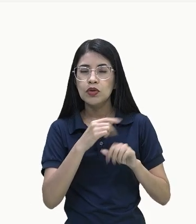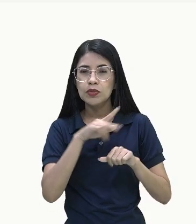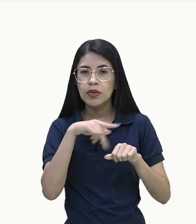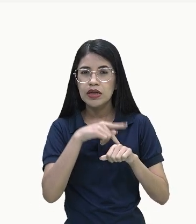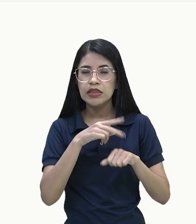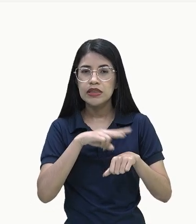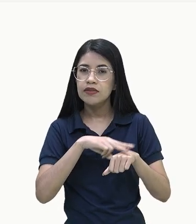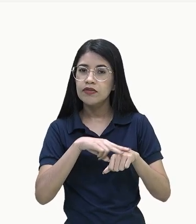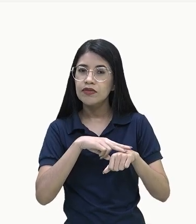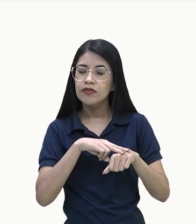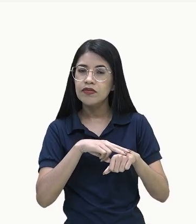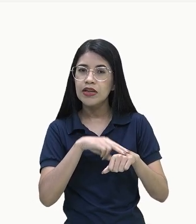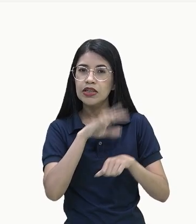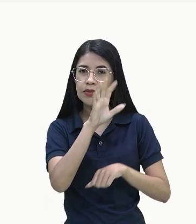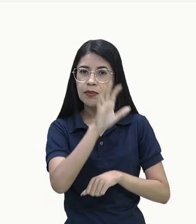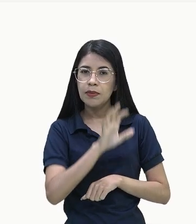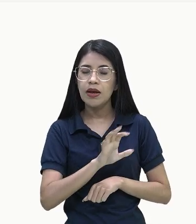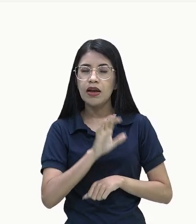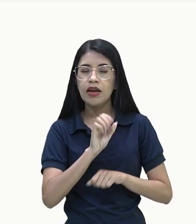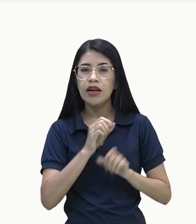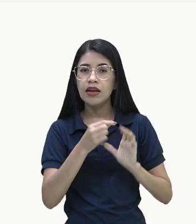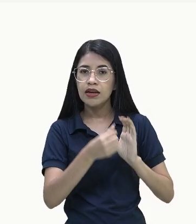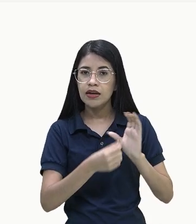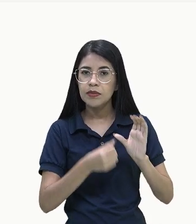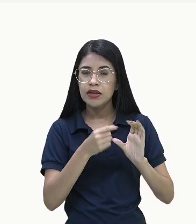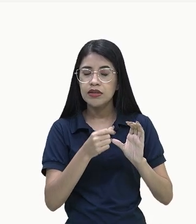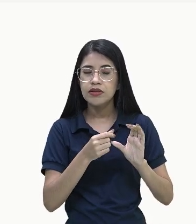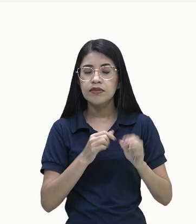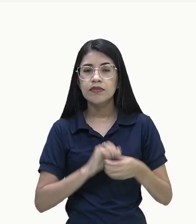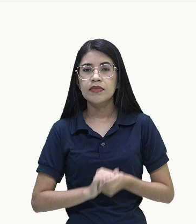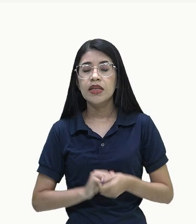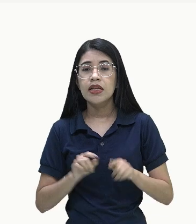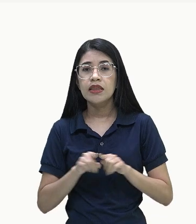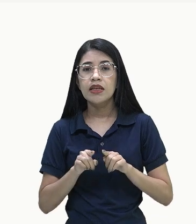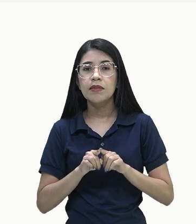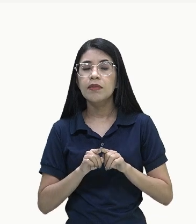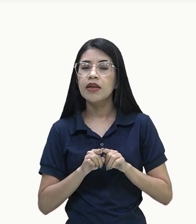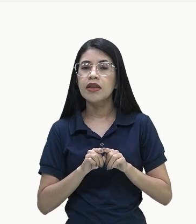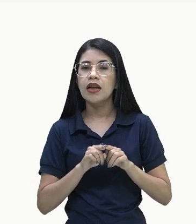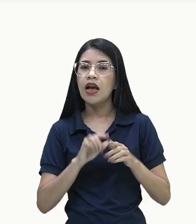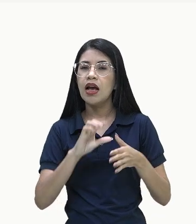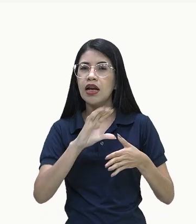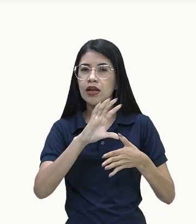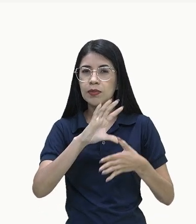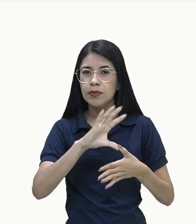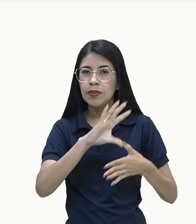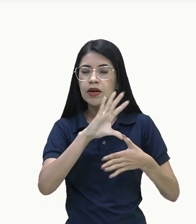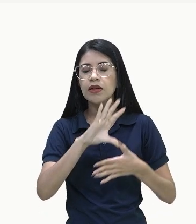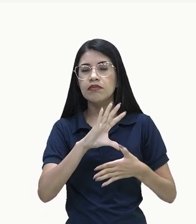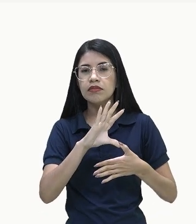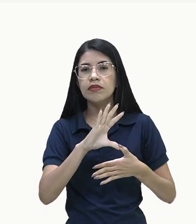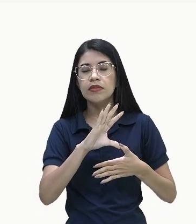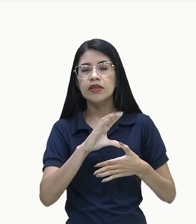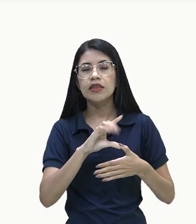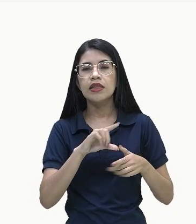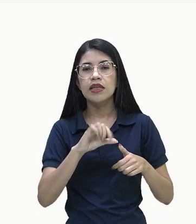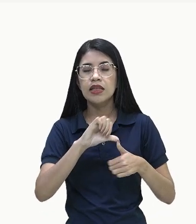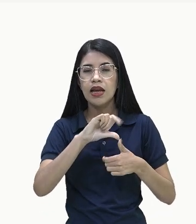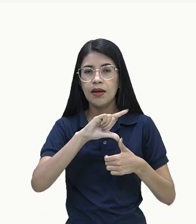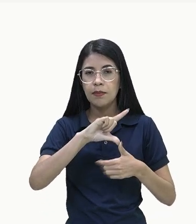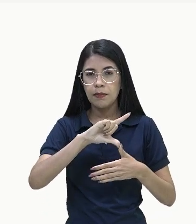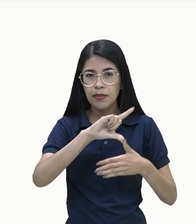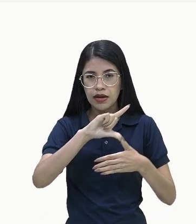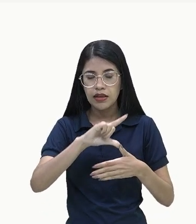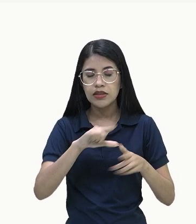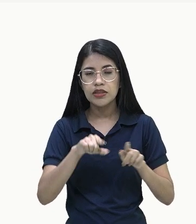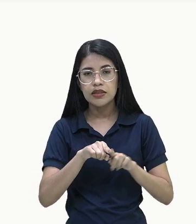aqui eram capitalistas, né? Inclusive a periferia do sistema capitalista, que envolve os países da América Latina e